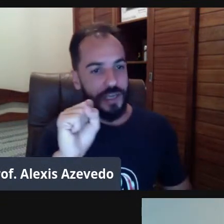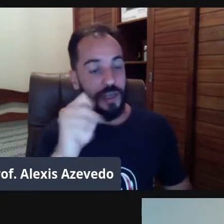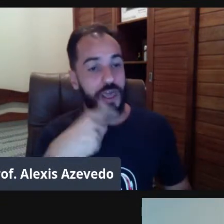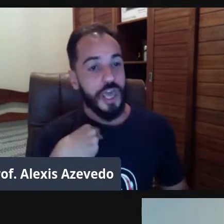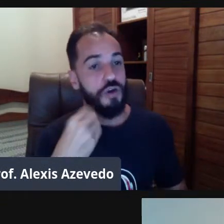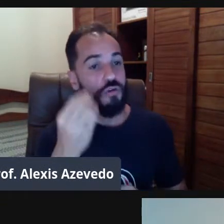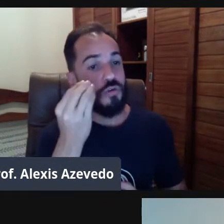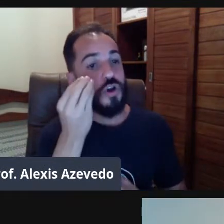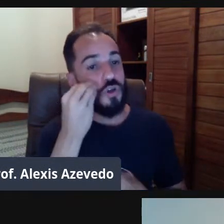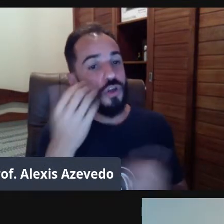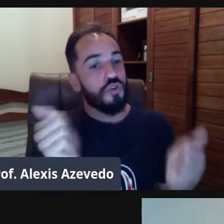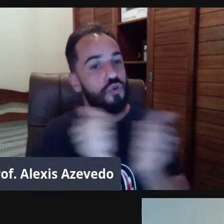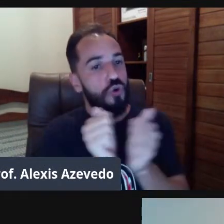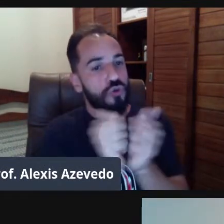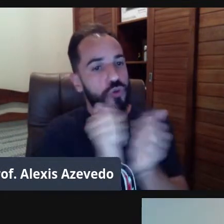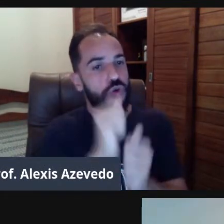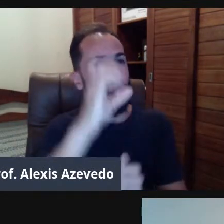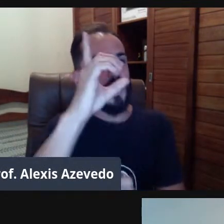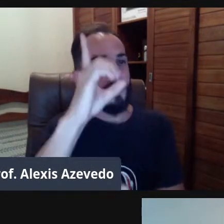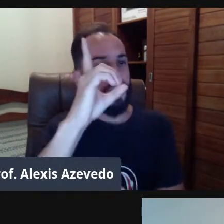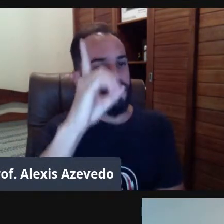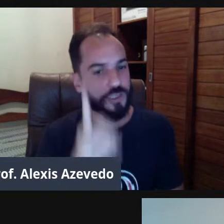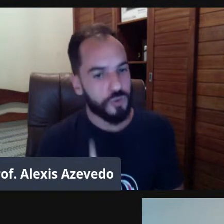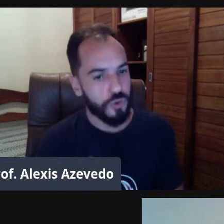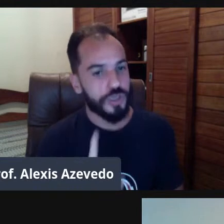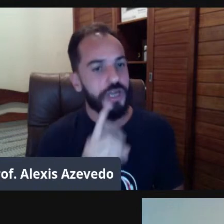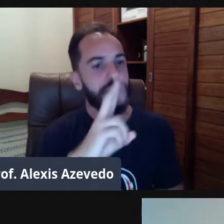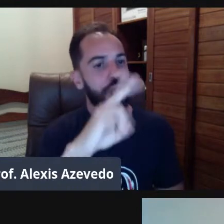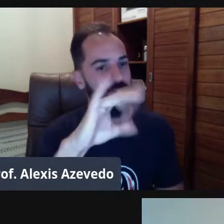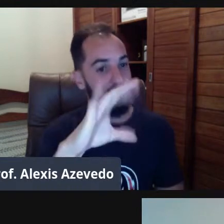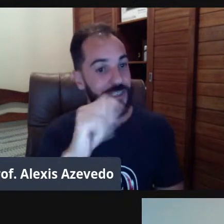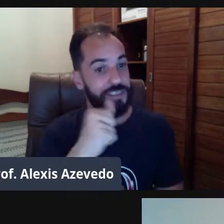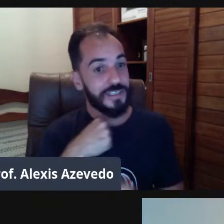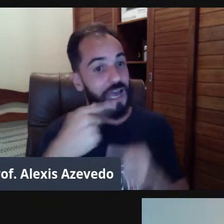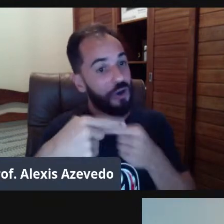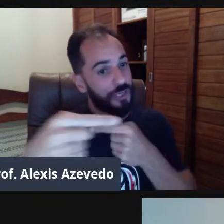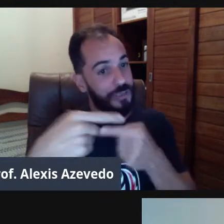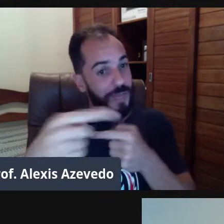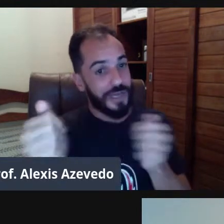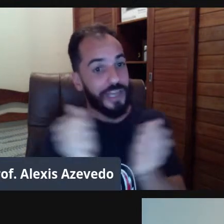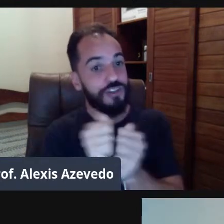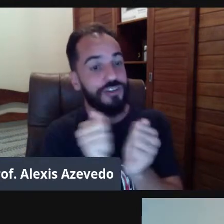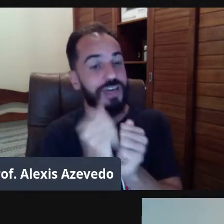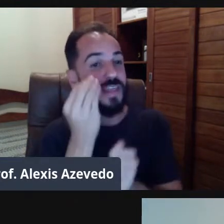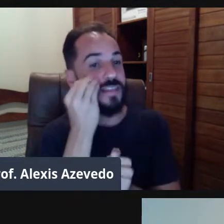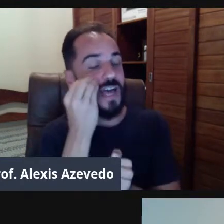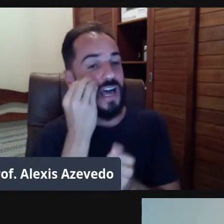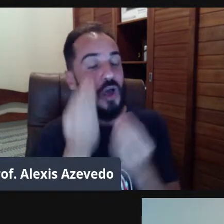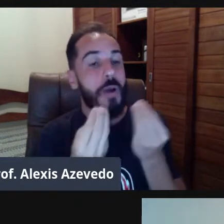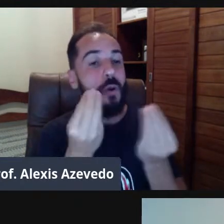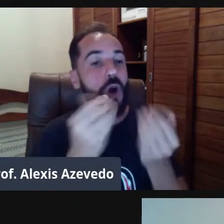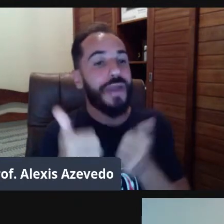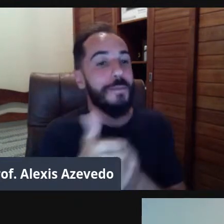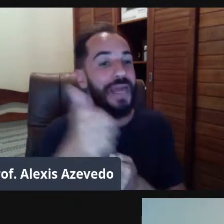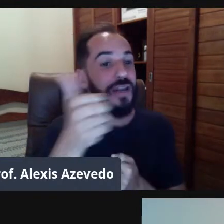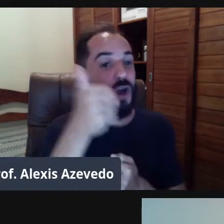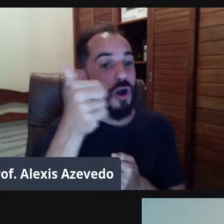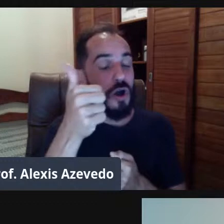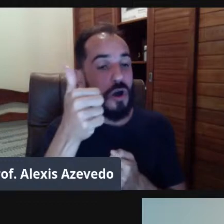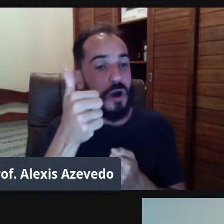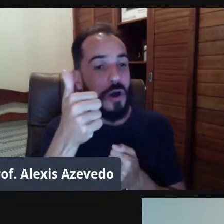Jessé, eu, junto com a diretora e com a vice, agora semana, a gente vai tentar qual